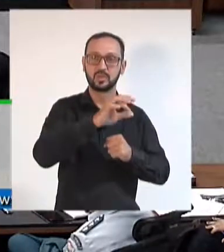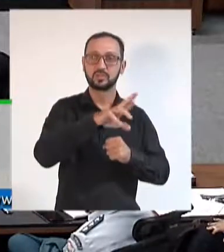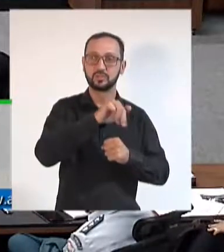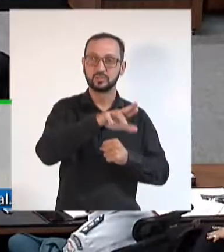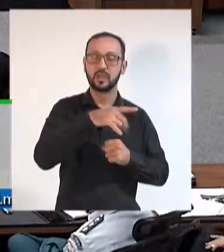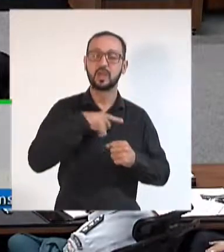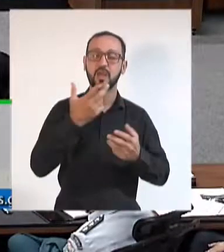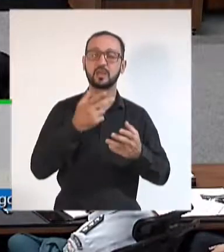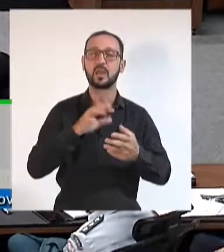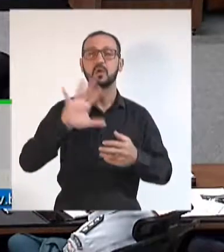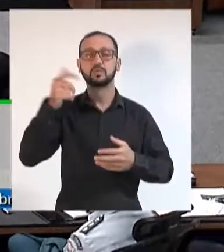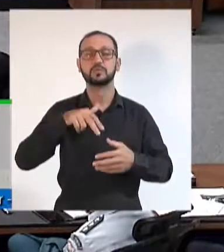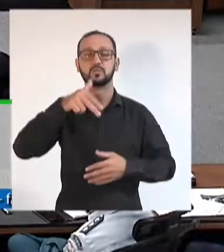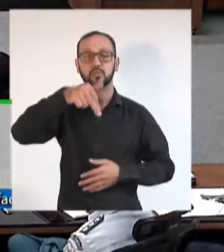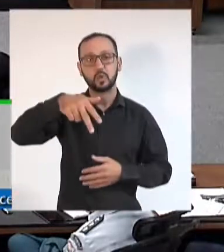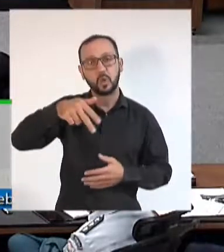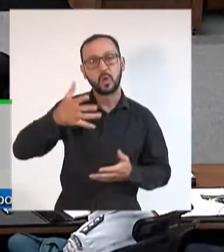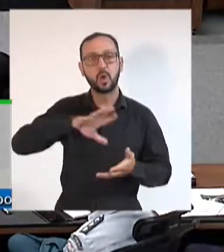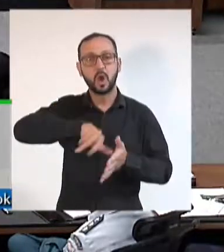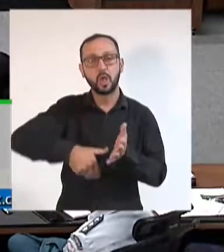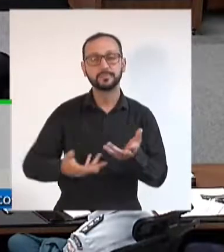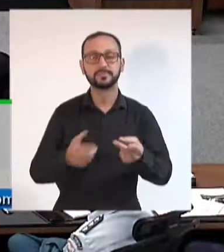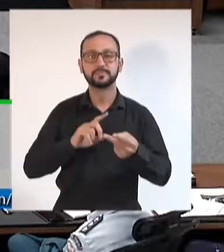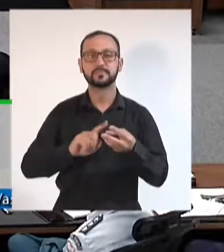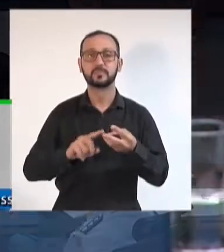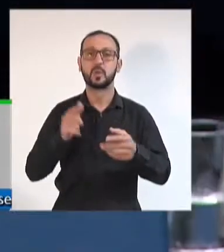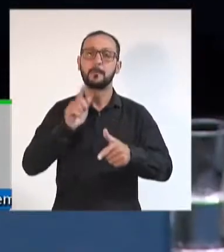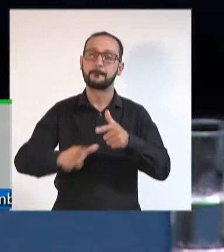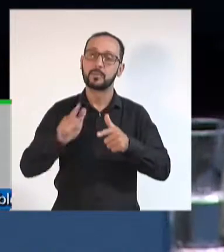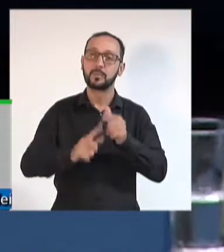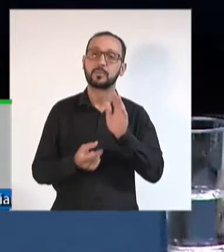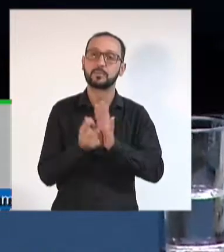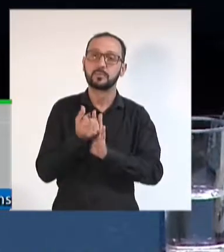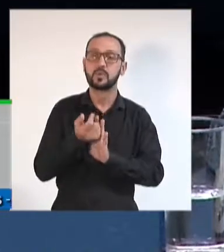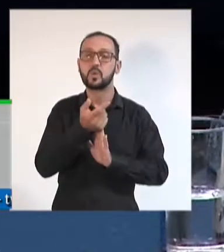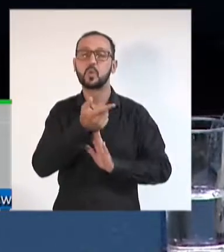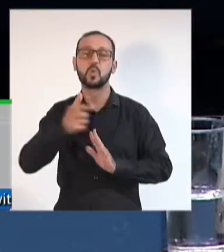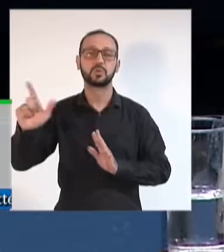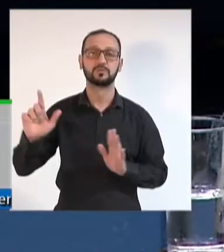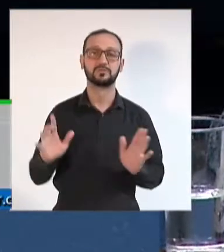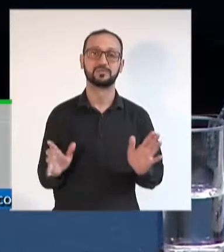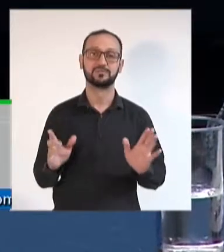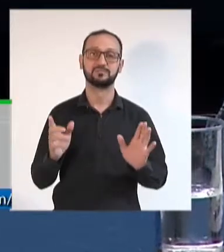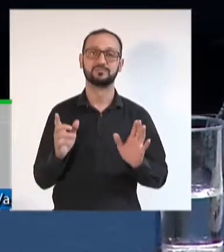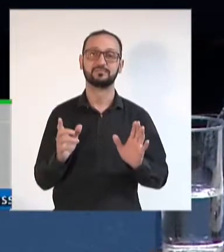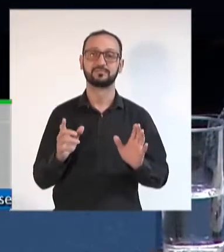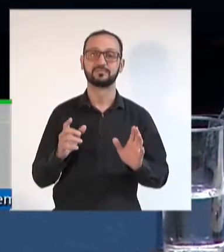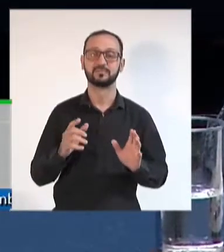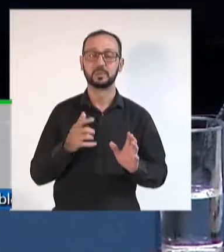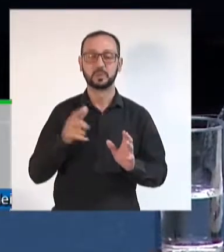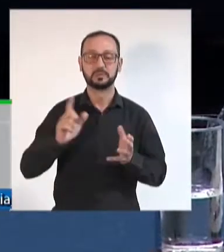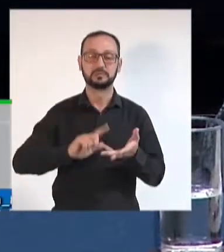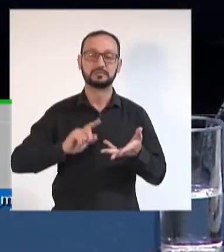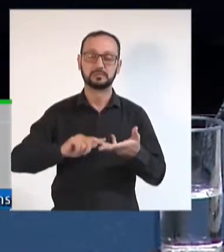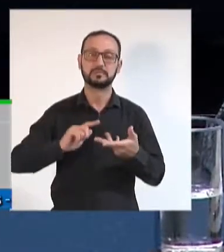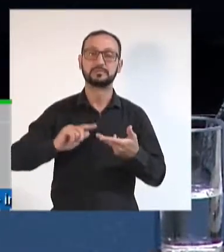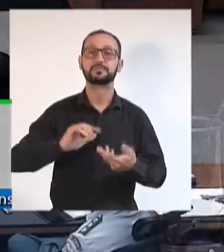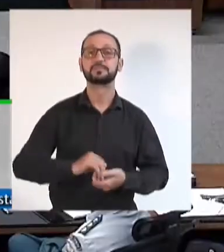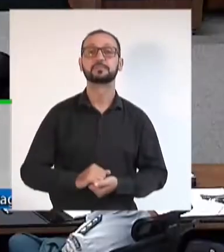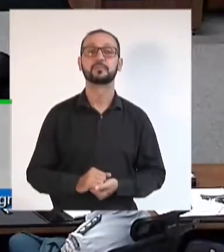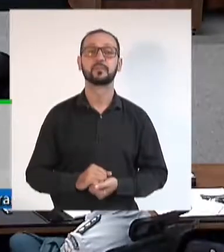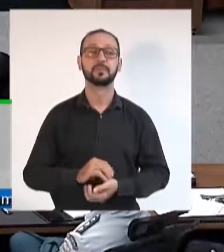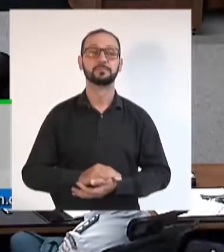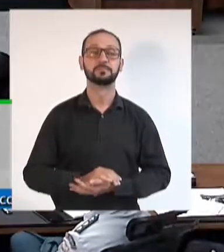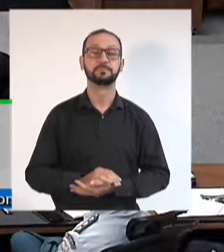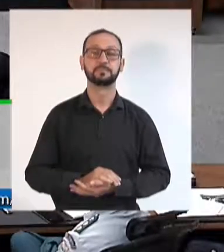os golpes, são as questões financeiras e outras coisitas mais, né? Como